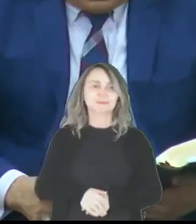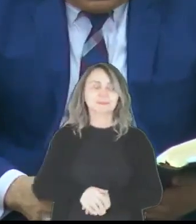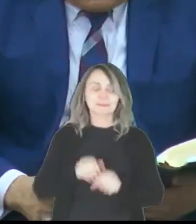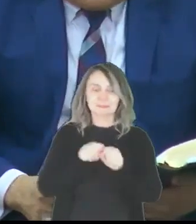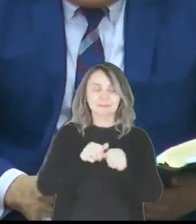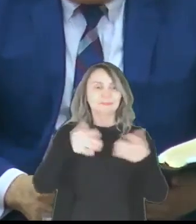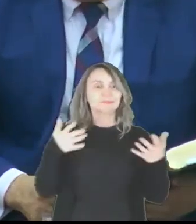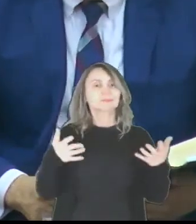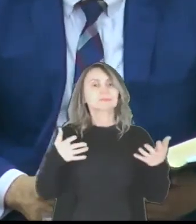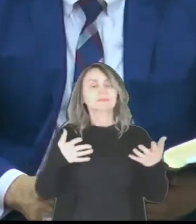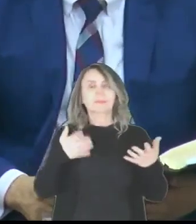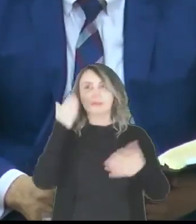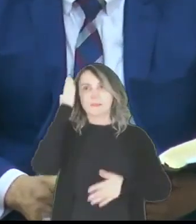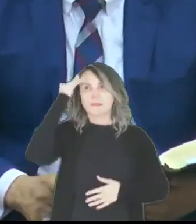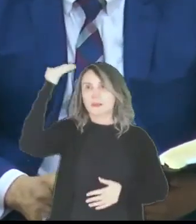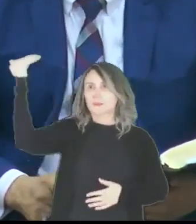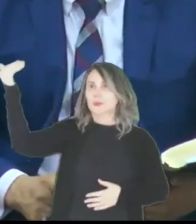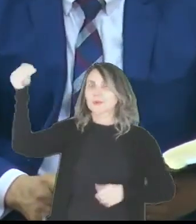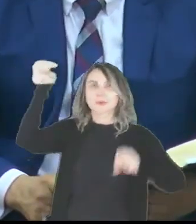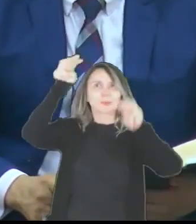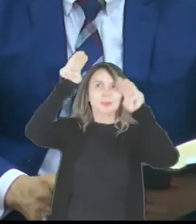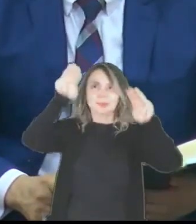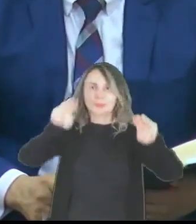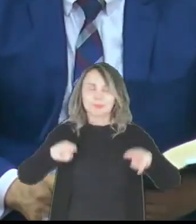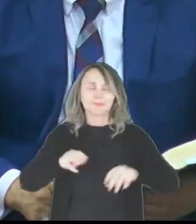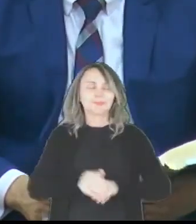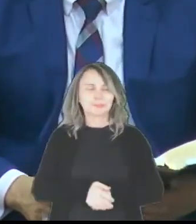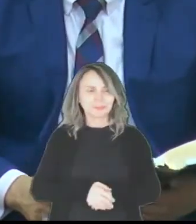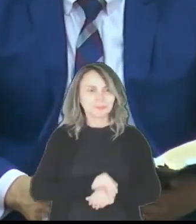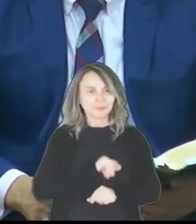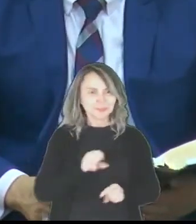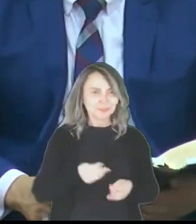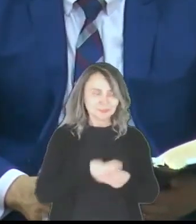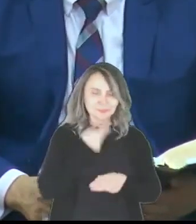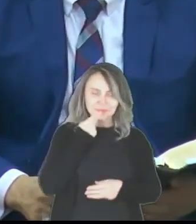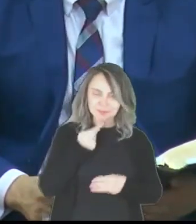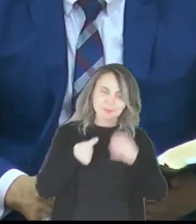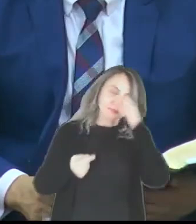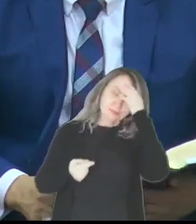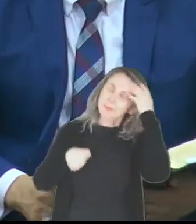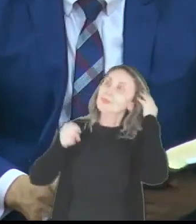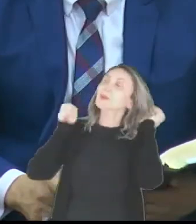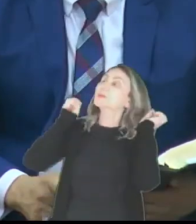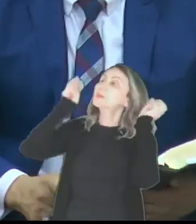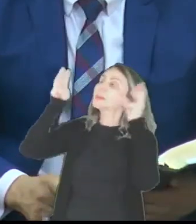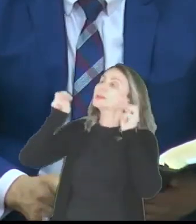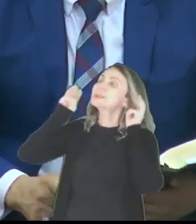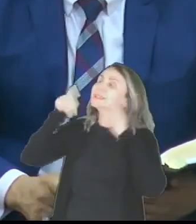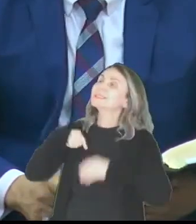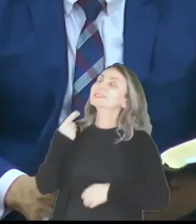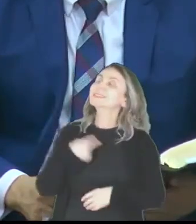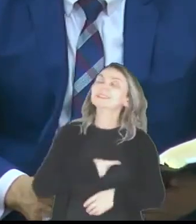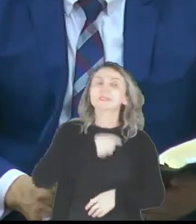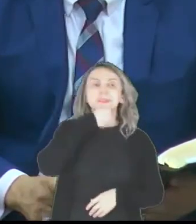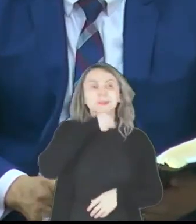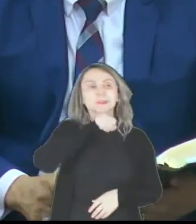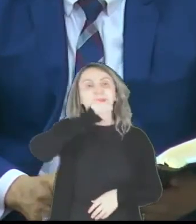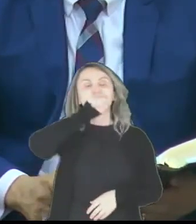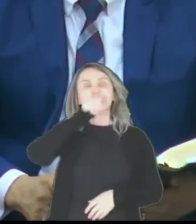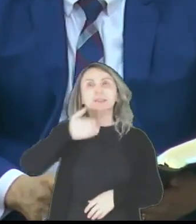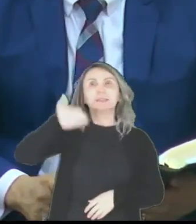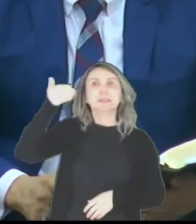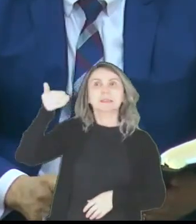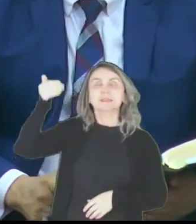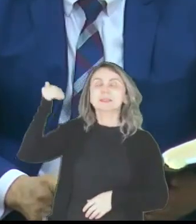E os judeus, eles diziam: olha, Moisés, nossos pais comeram o maná no